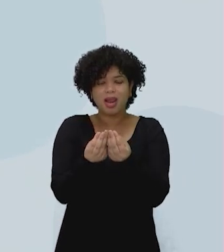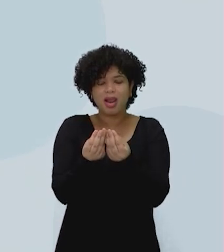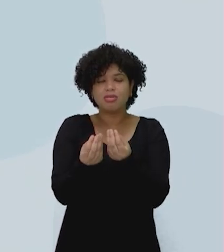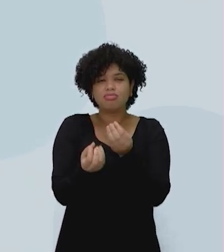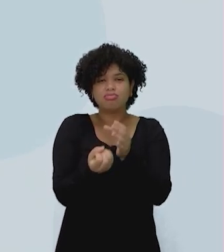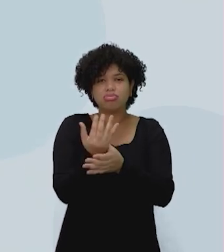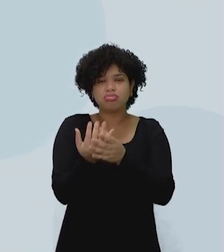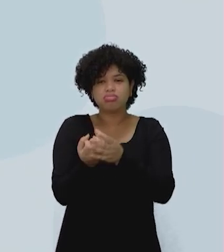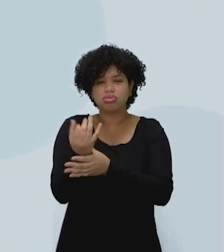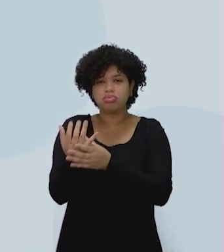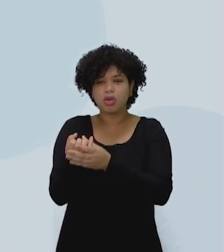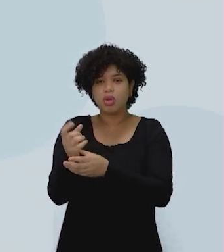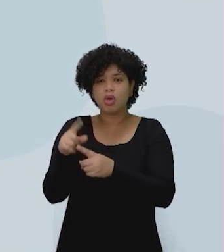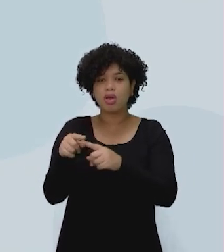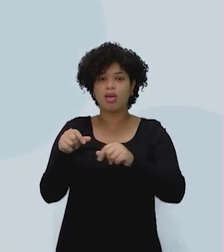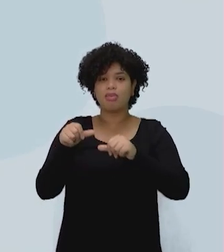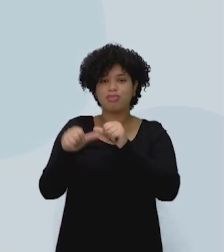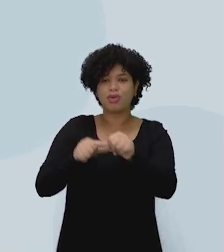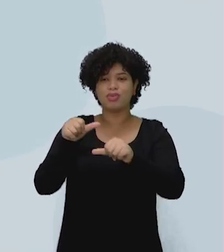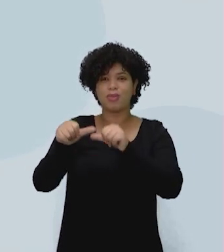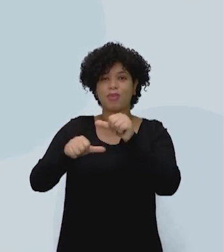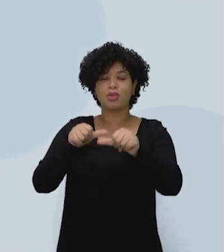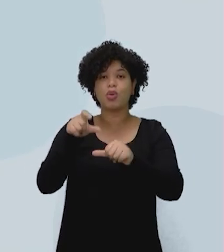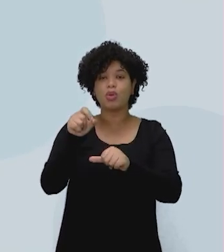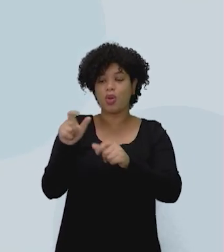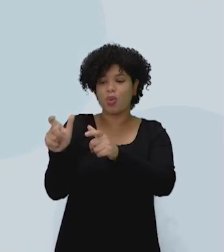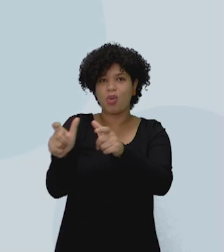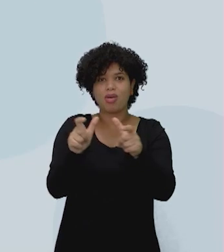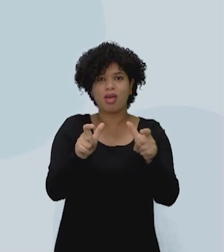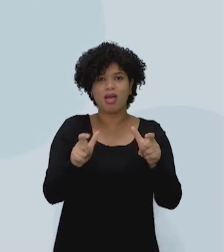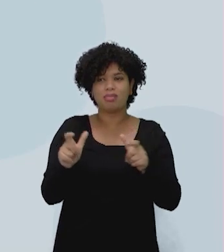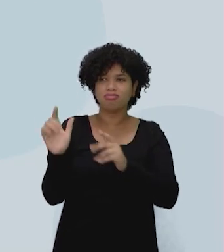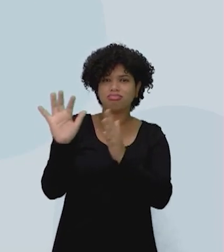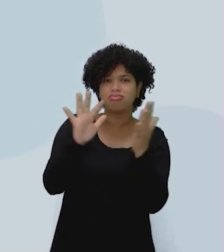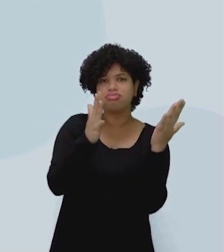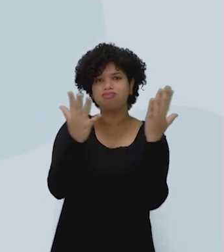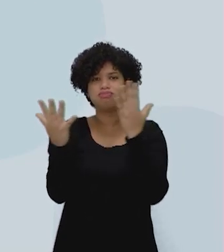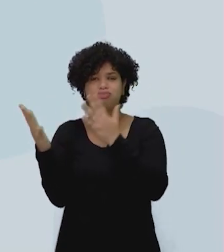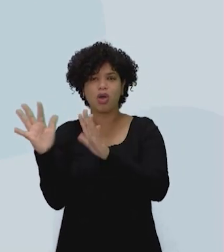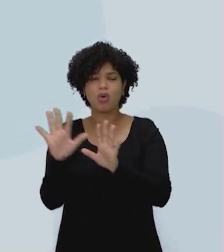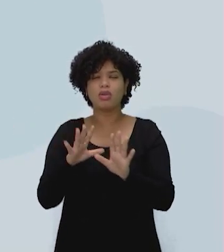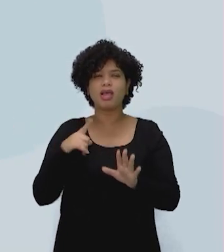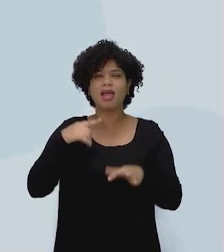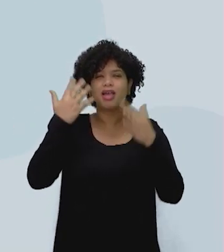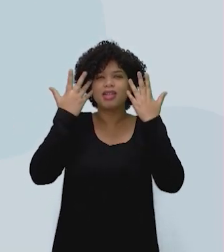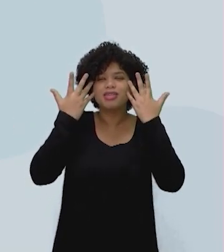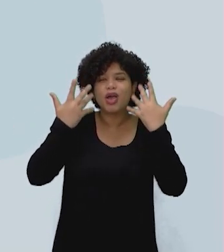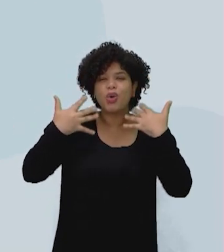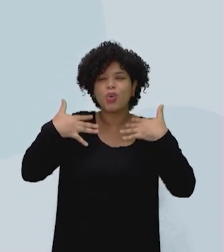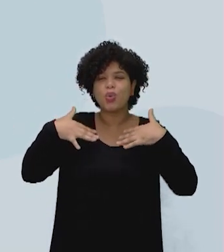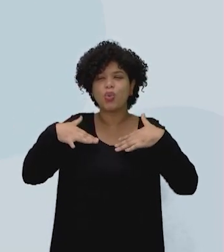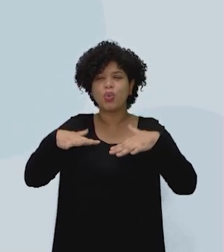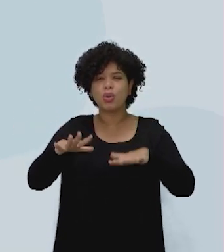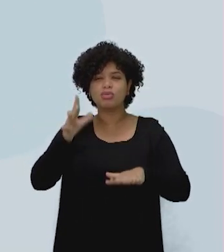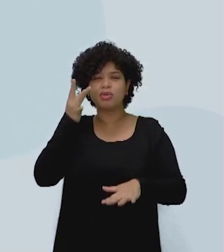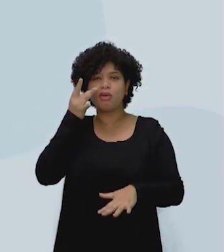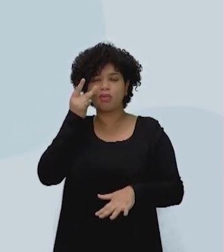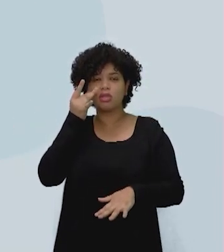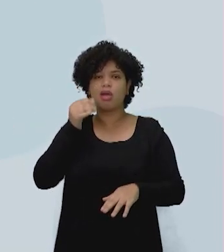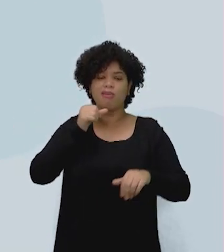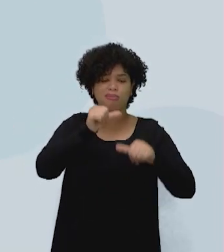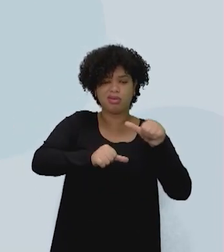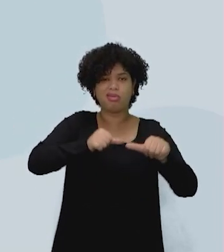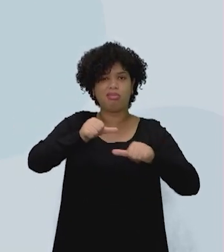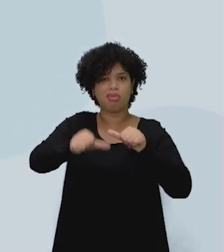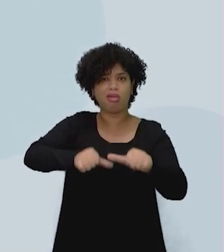incidem, que resulta na transformação da paisagem. Tá? Então a gente tem a natureza física mesmo, e isso é transformado o tempo